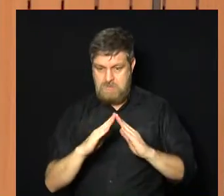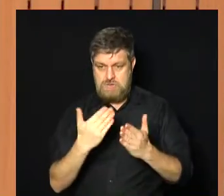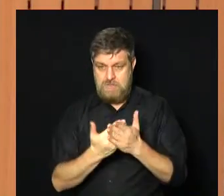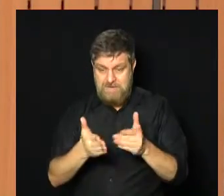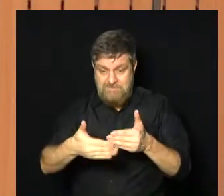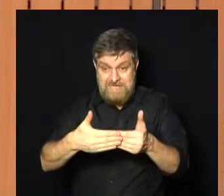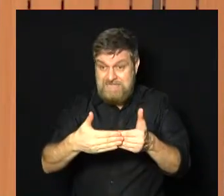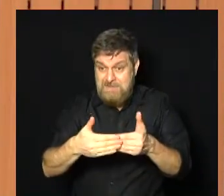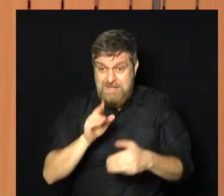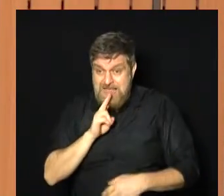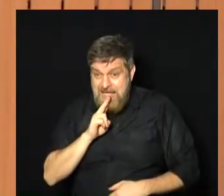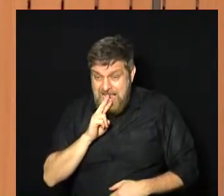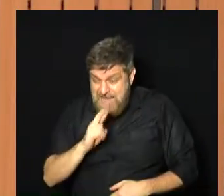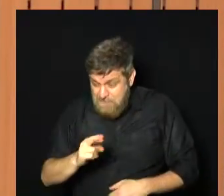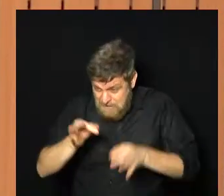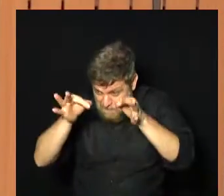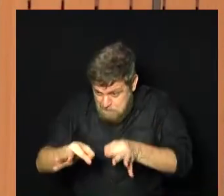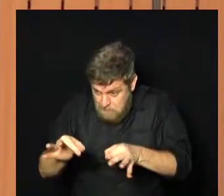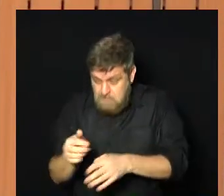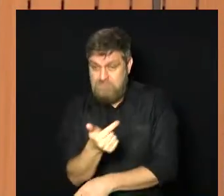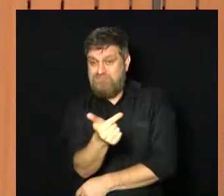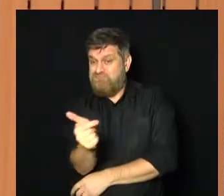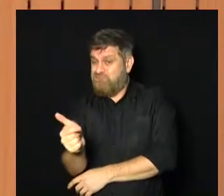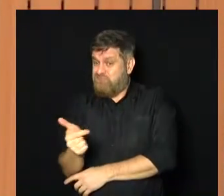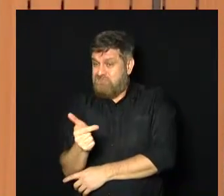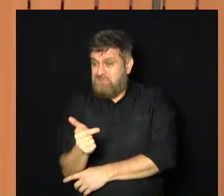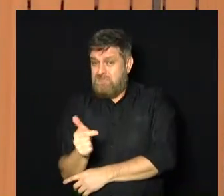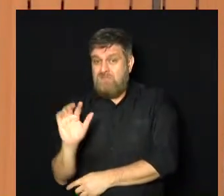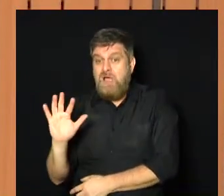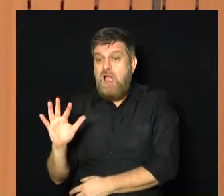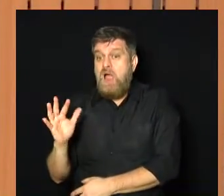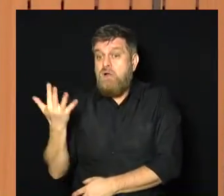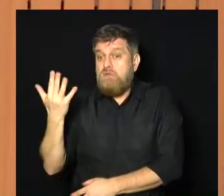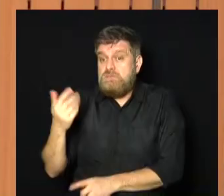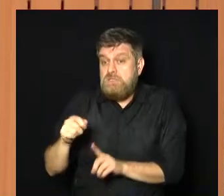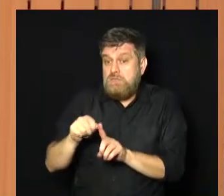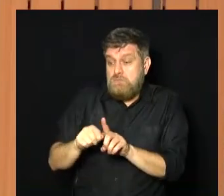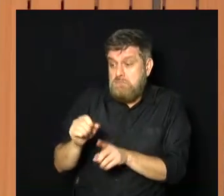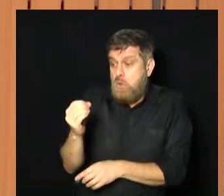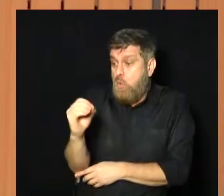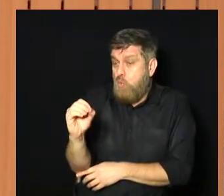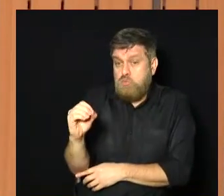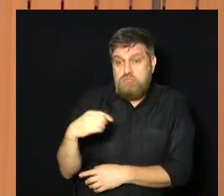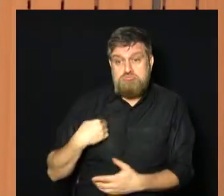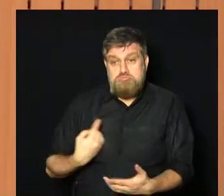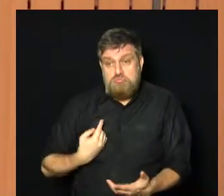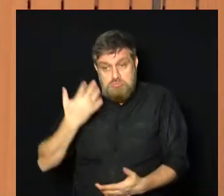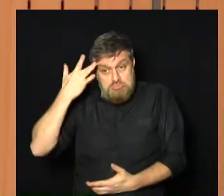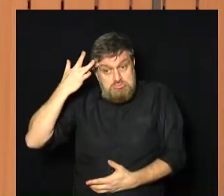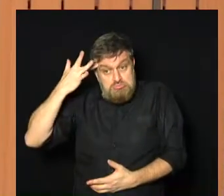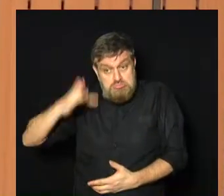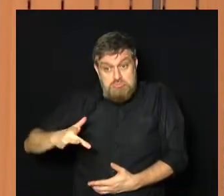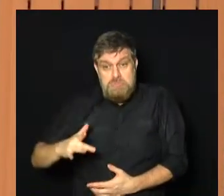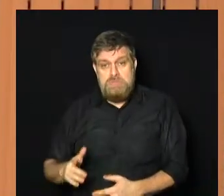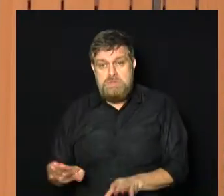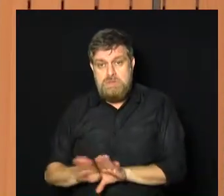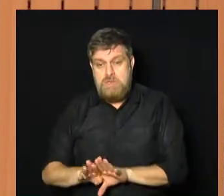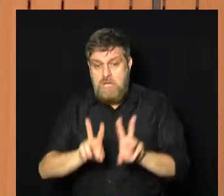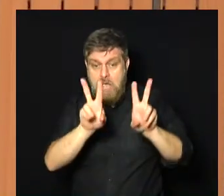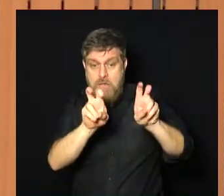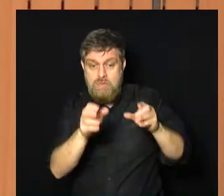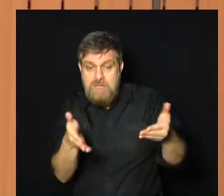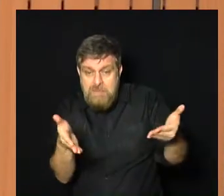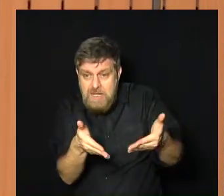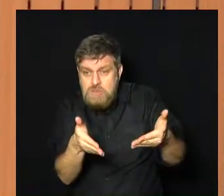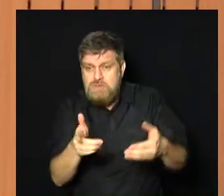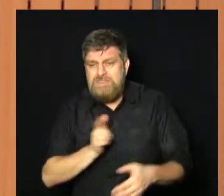resposta clara e transparente se isso ocorrerá ou não nesse ano. E esse tema que nós tratamos hoje são